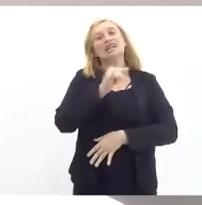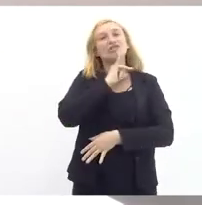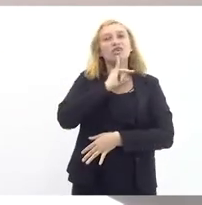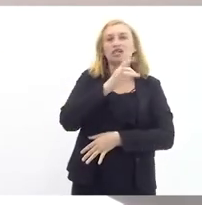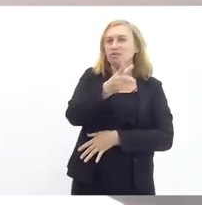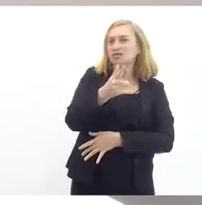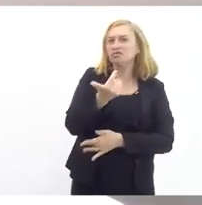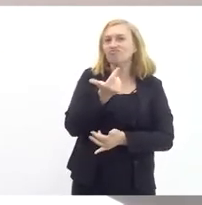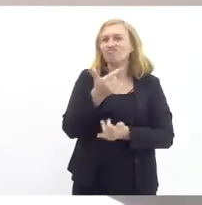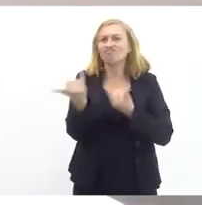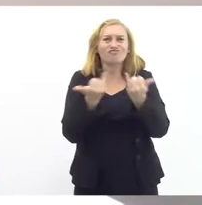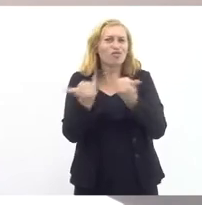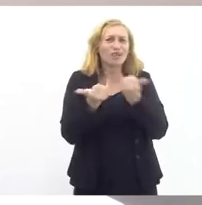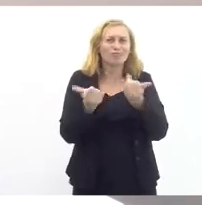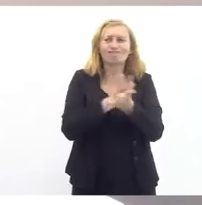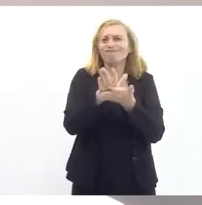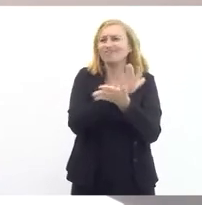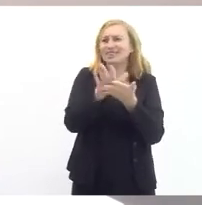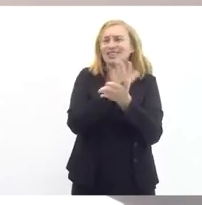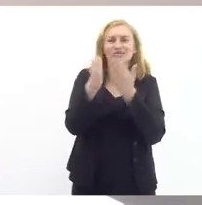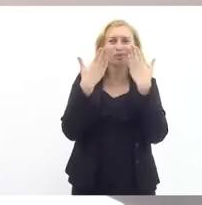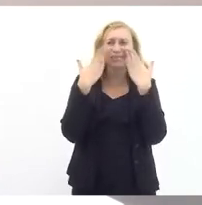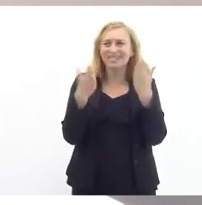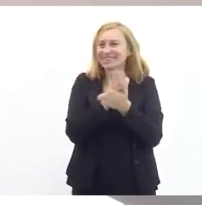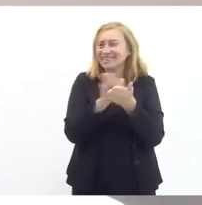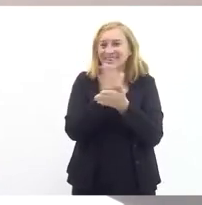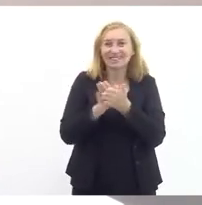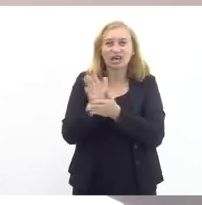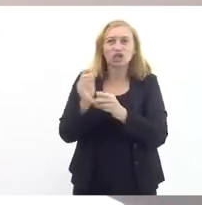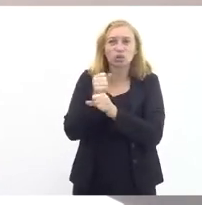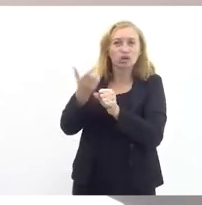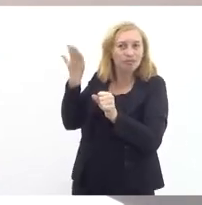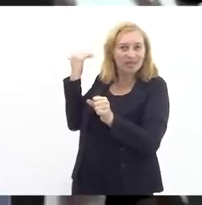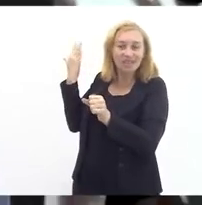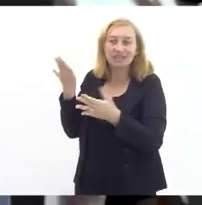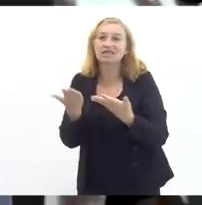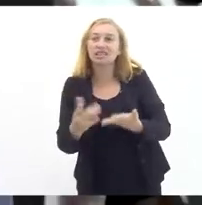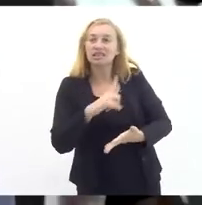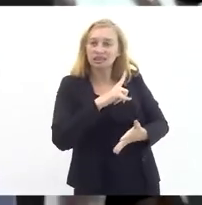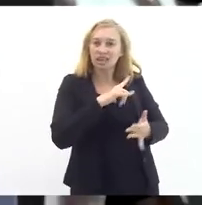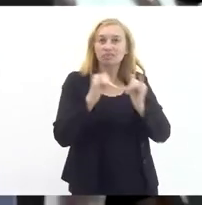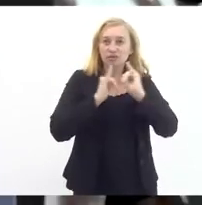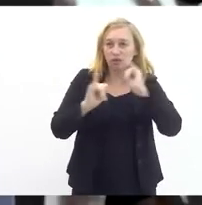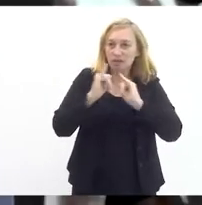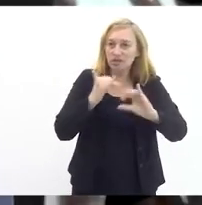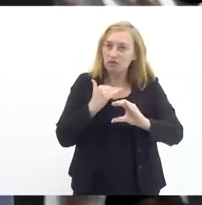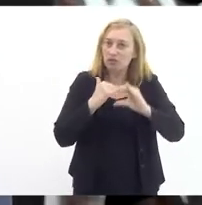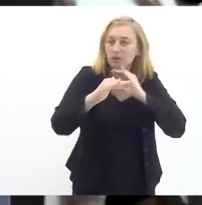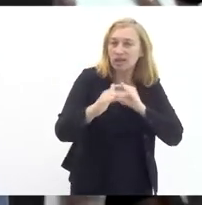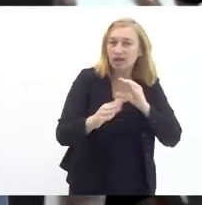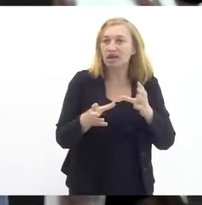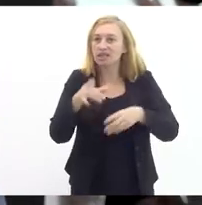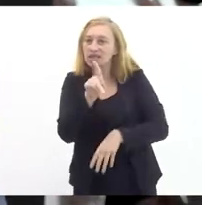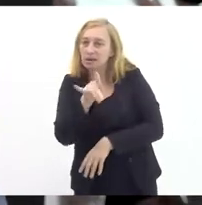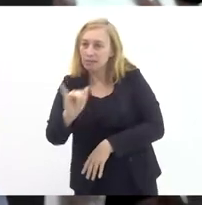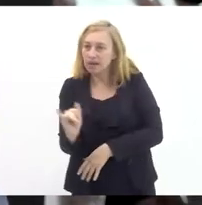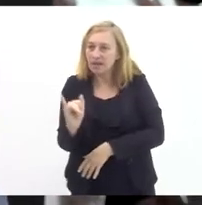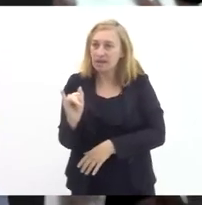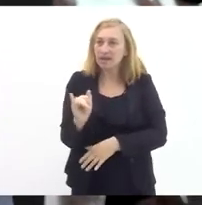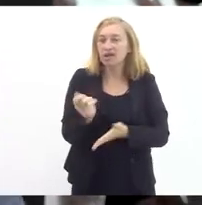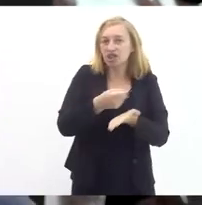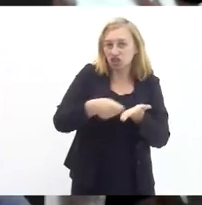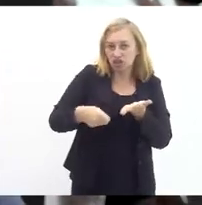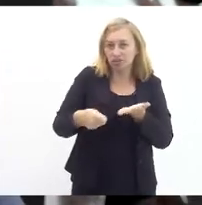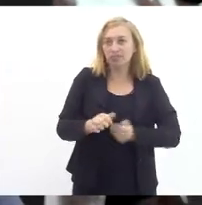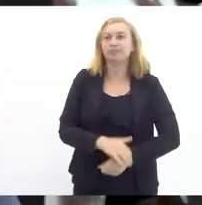você não tem dado nenhum para apresentar do exercício do ano passado. Temos dados e vamos encaminhar a CPI através de maneira formal